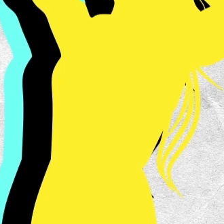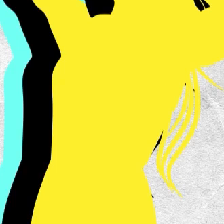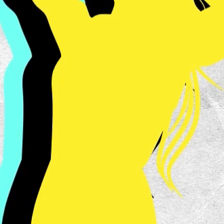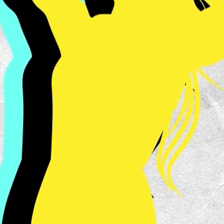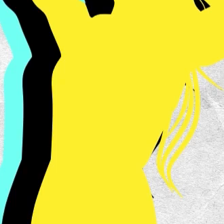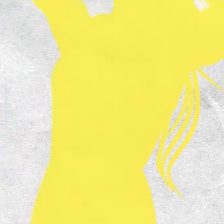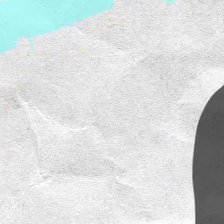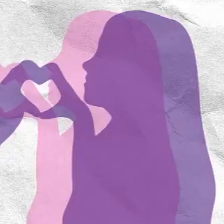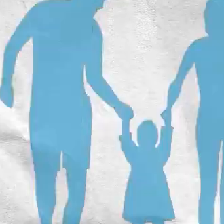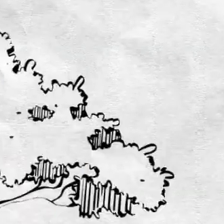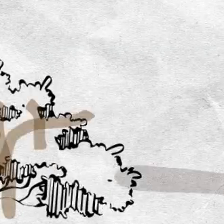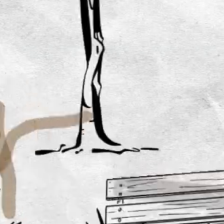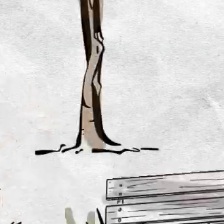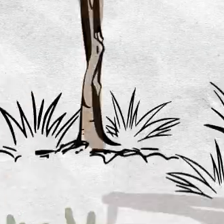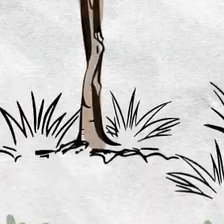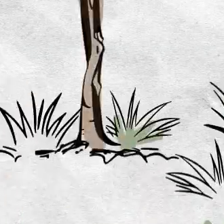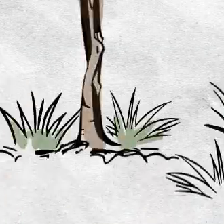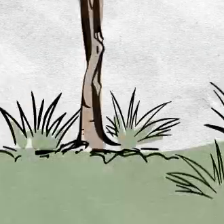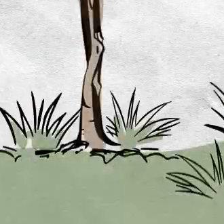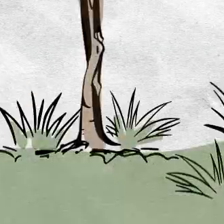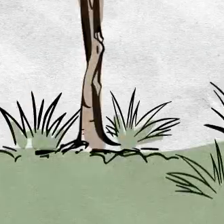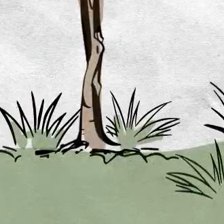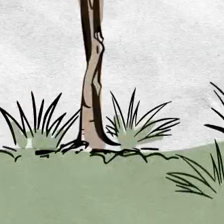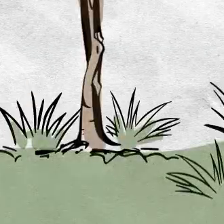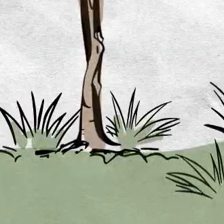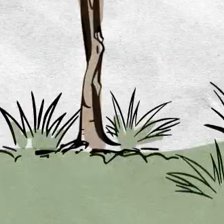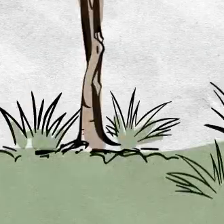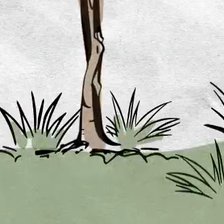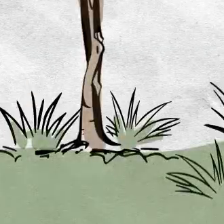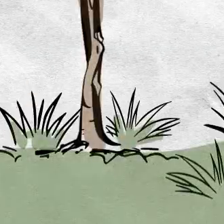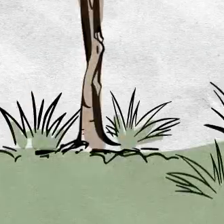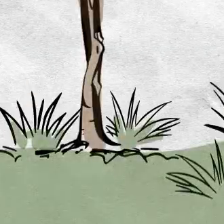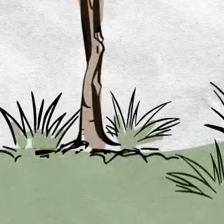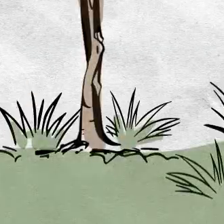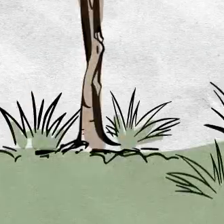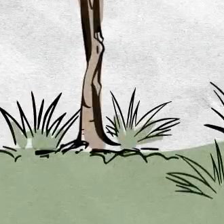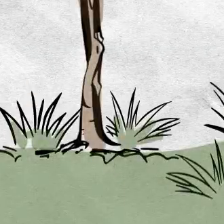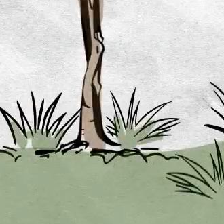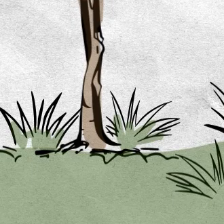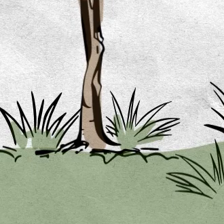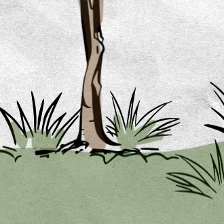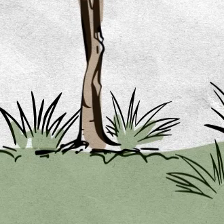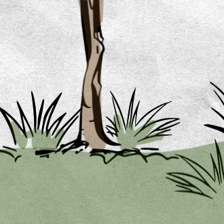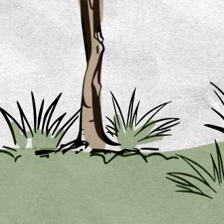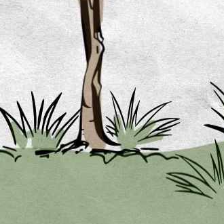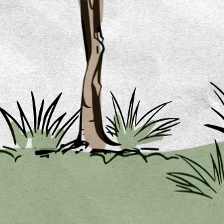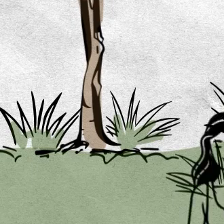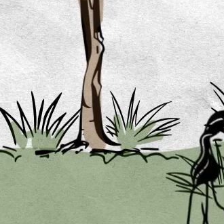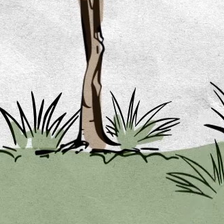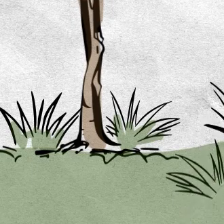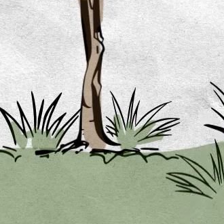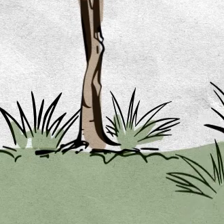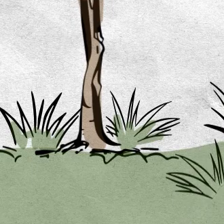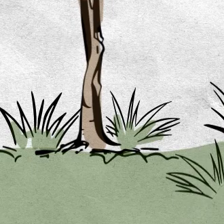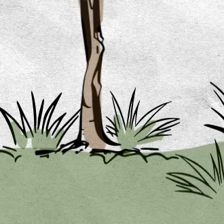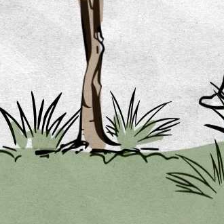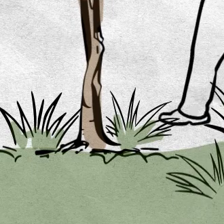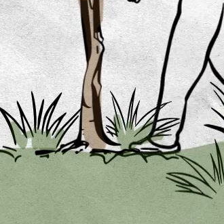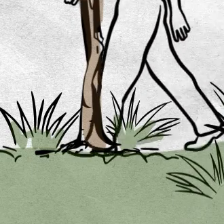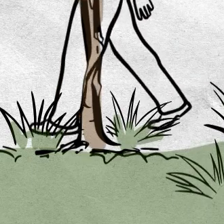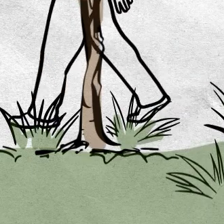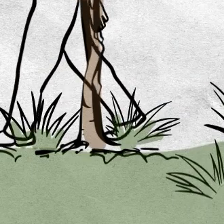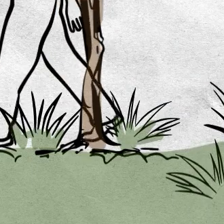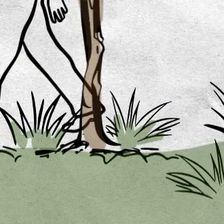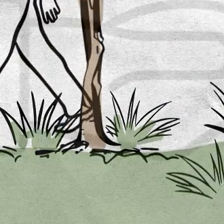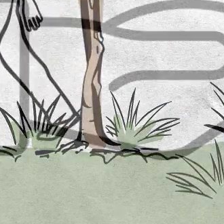geral. Além disso, essas áreas oferecem oportunidades para atividades que não apenas promovem a saúde física, mas também contribuem para o equilíbrio